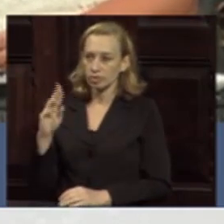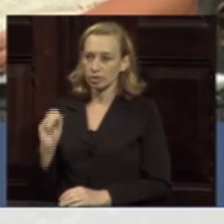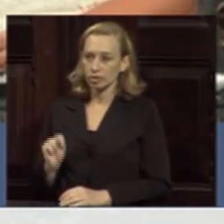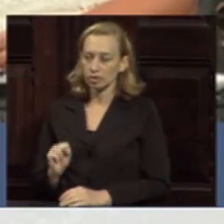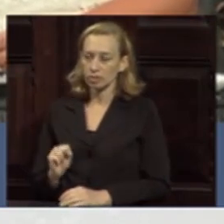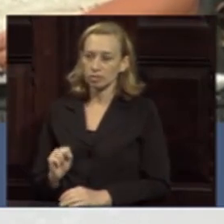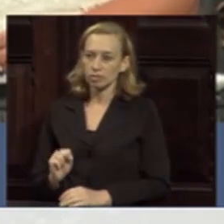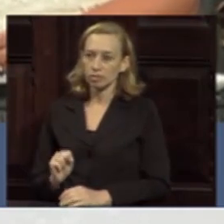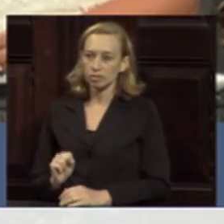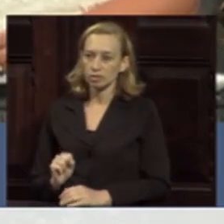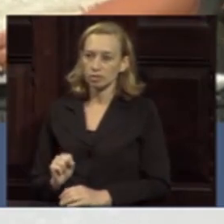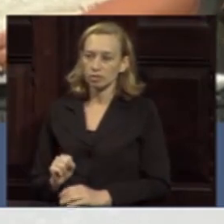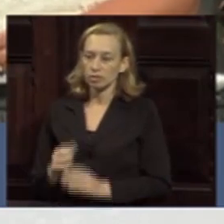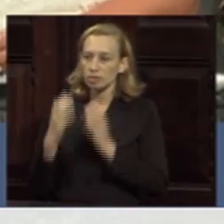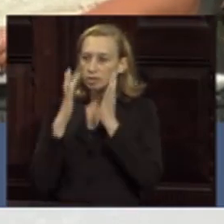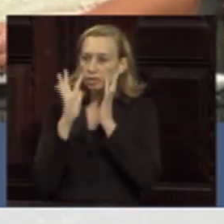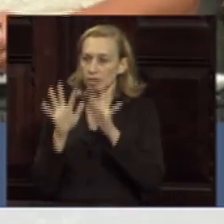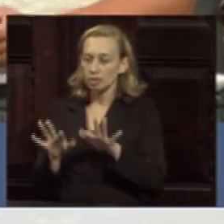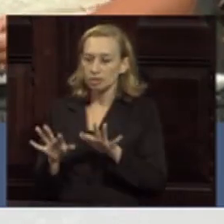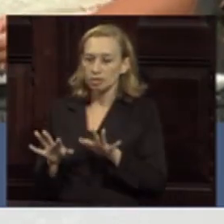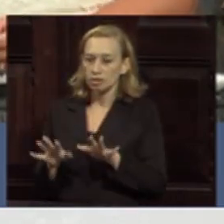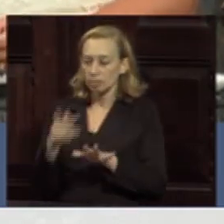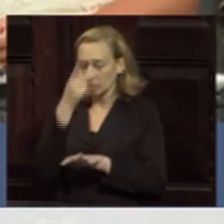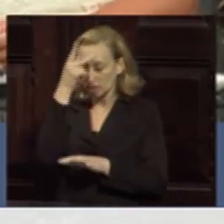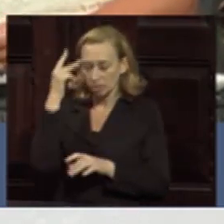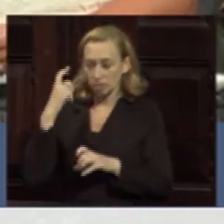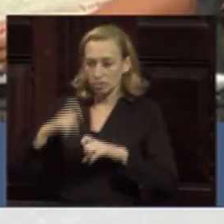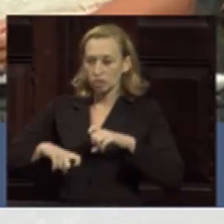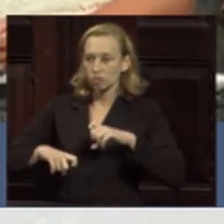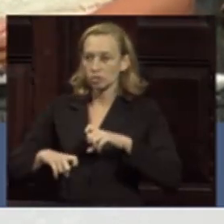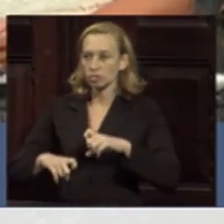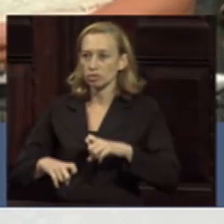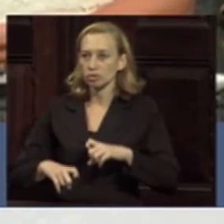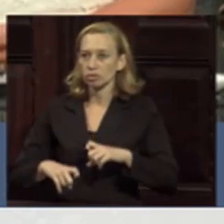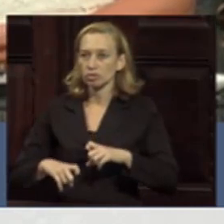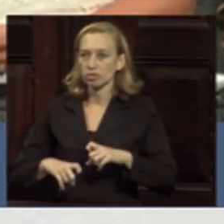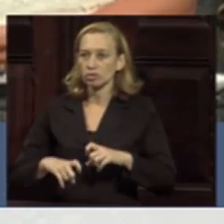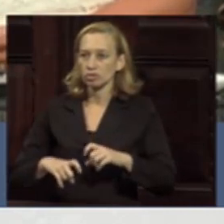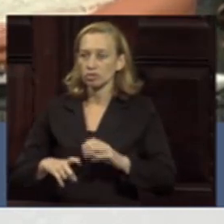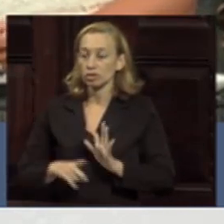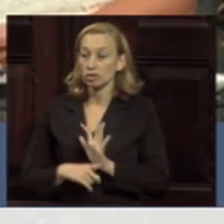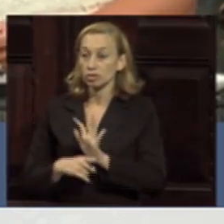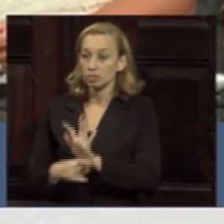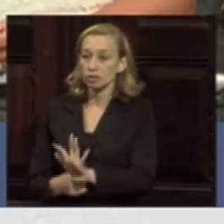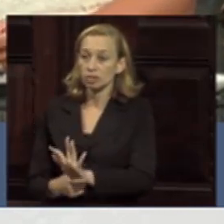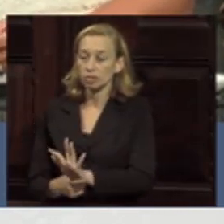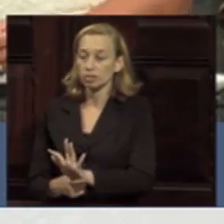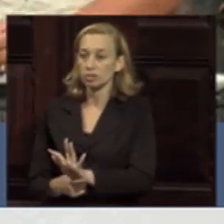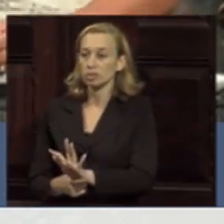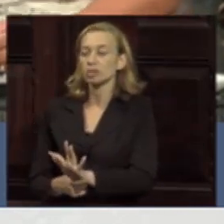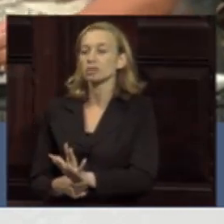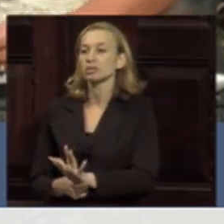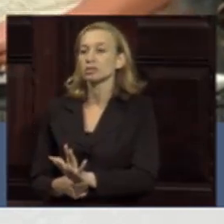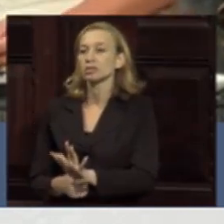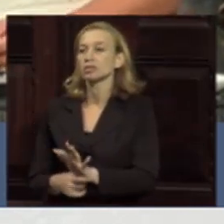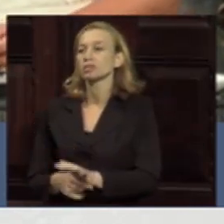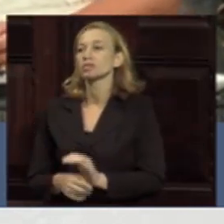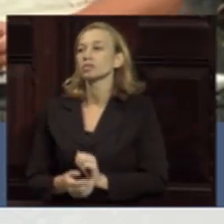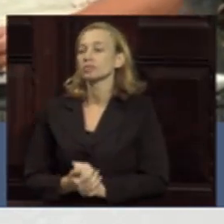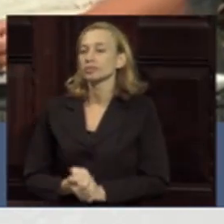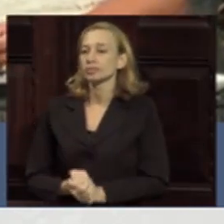de Atenção às Vítimas de Estupro, com o objetivo de dar apoio e identificar provas